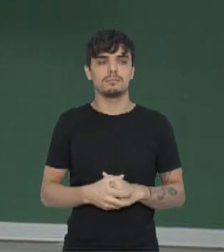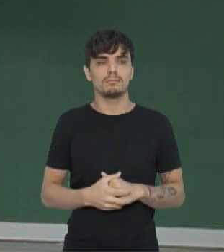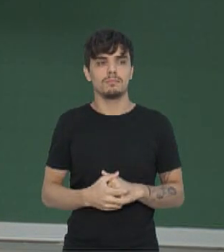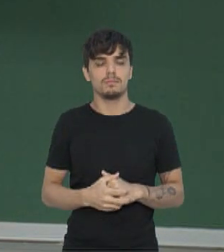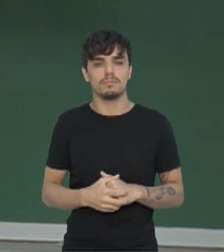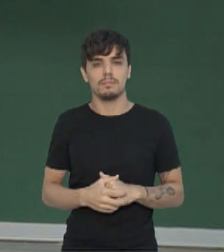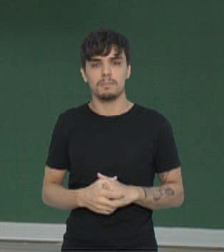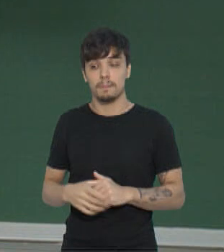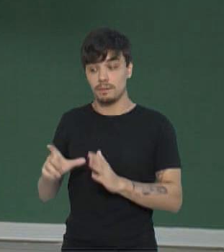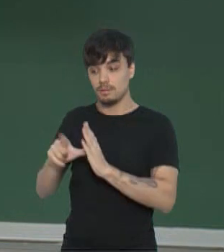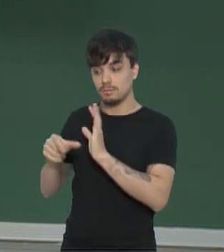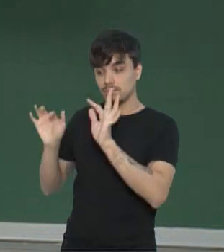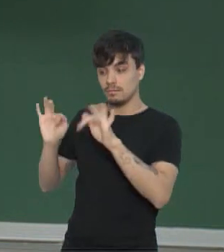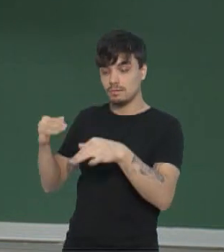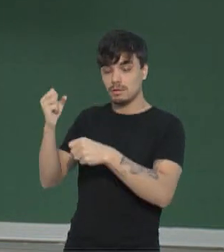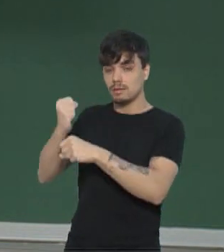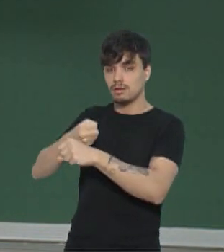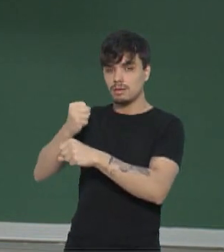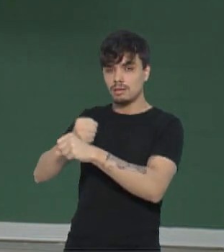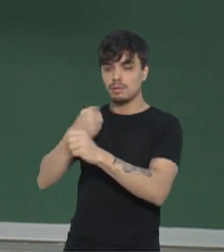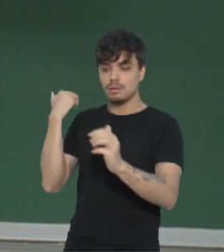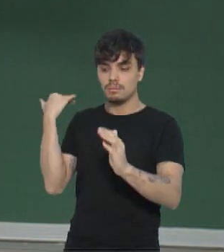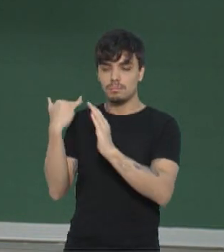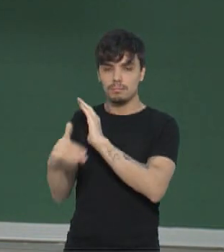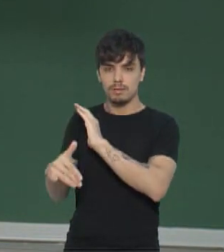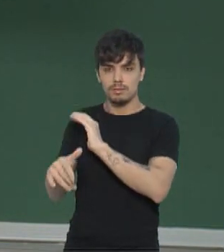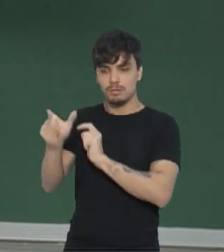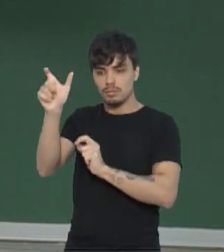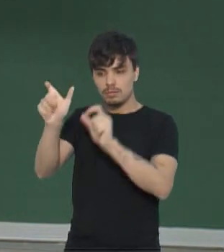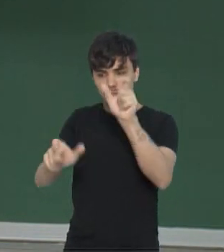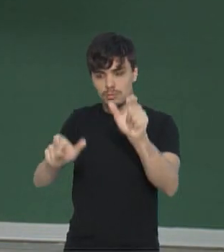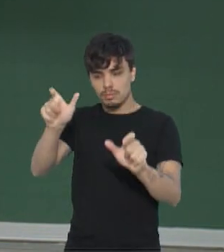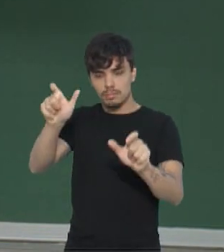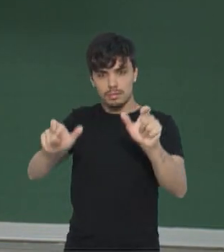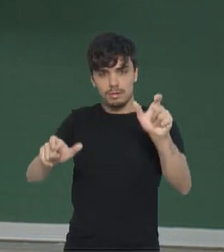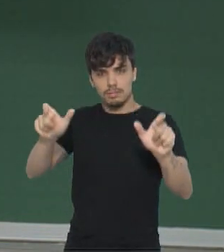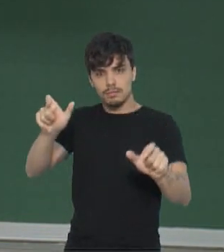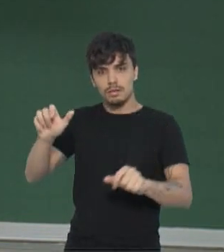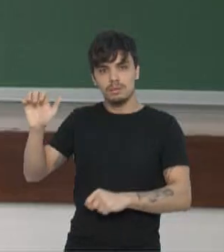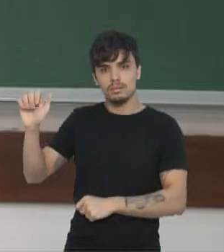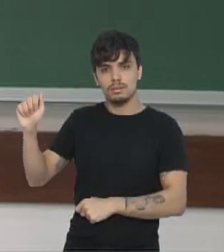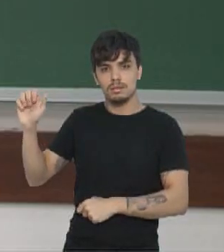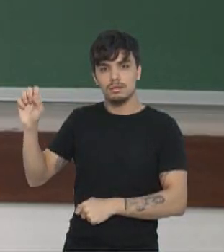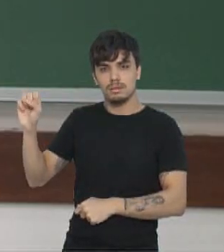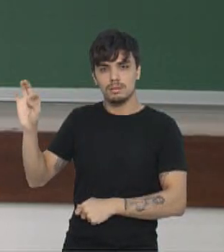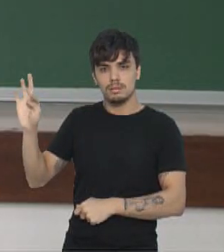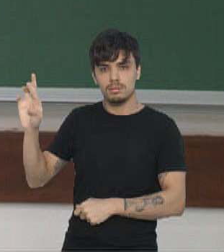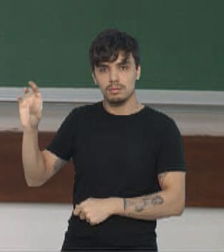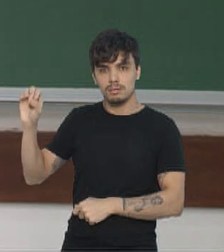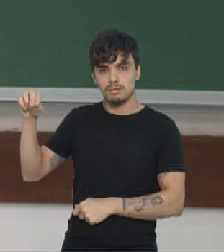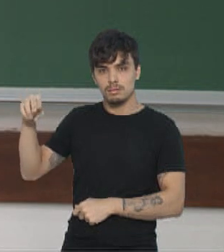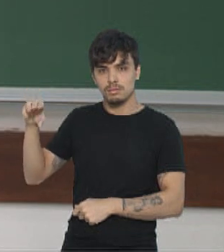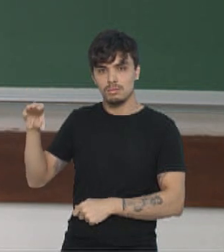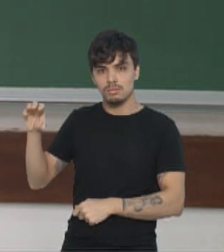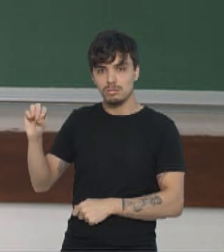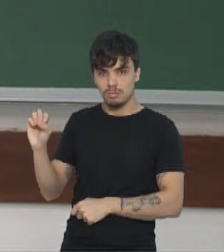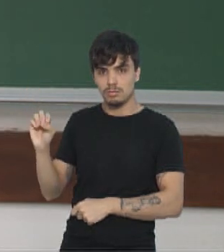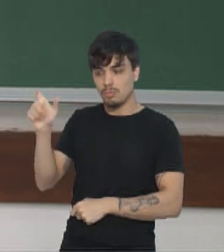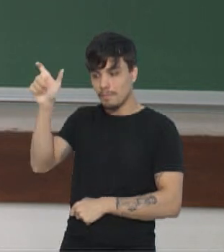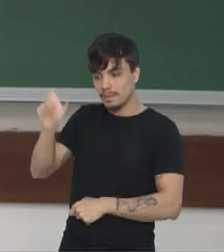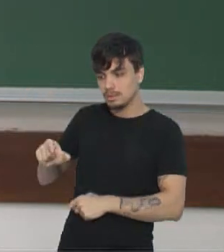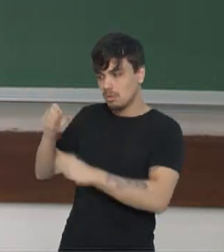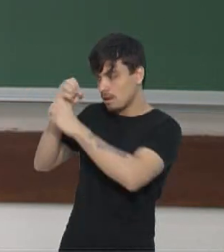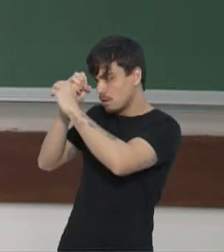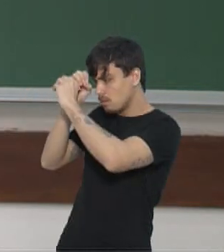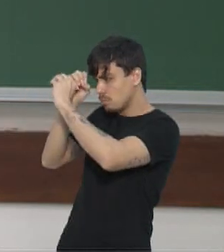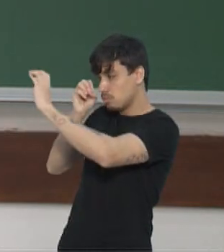Após a finalização da sua obra, mandou para os principais astrônomos da época. Então, olha só, quando